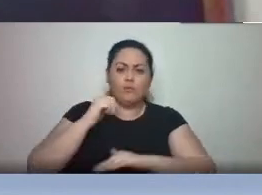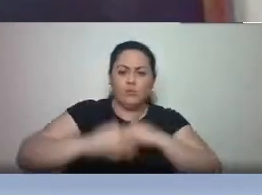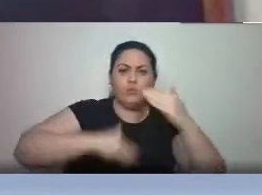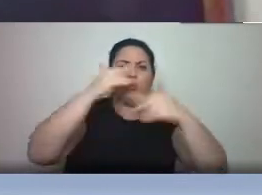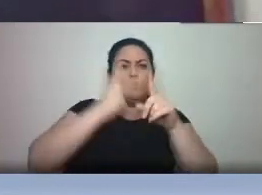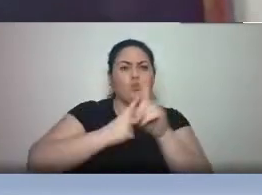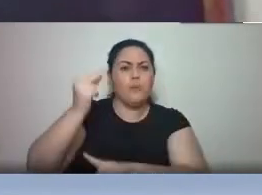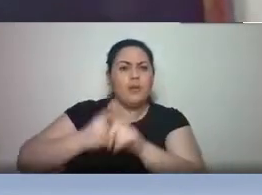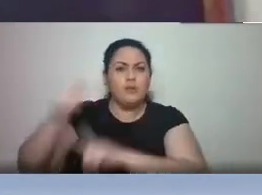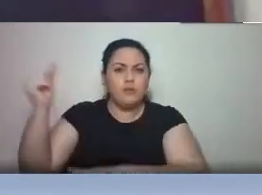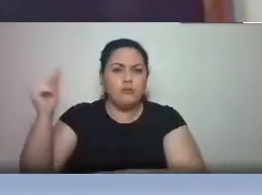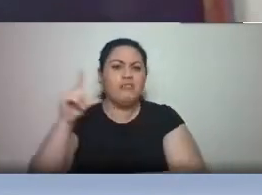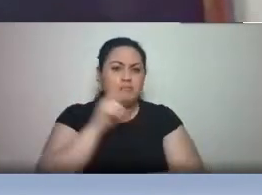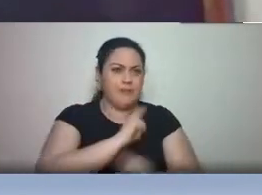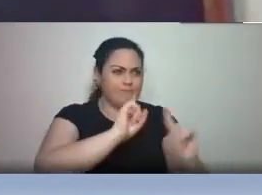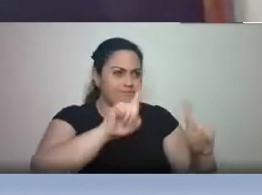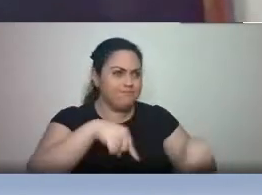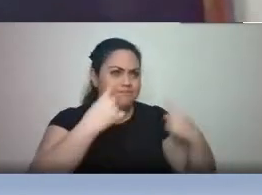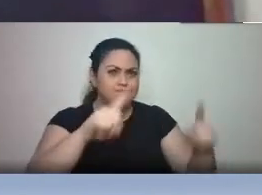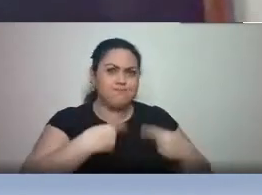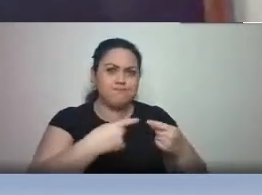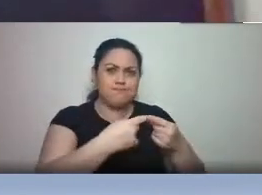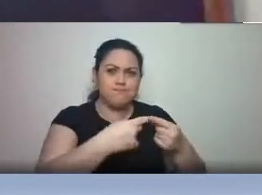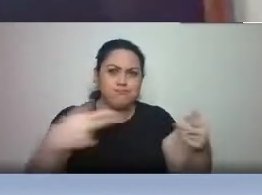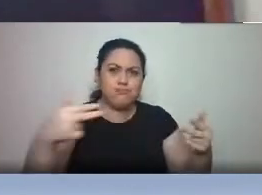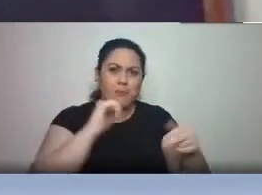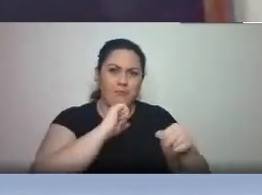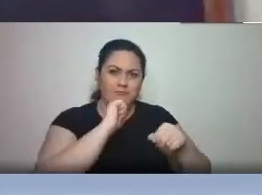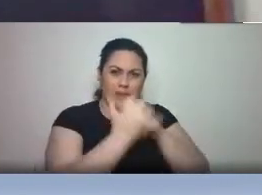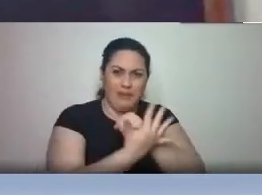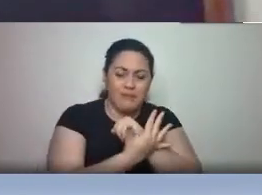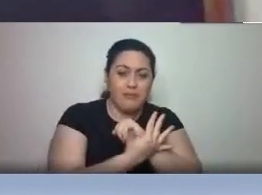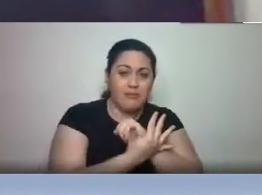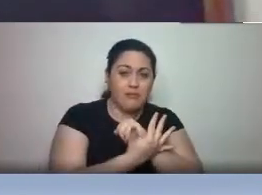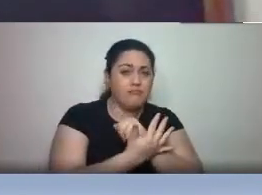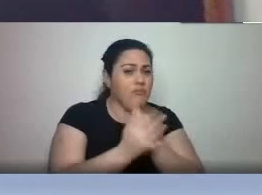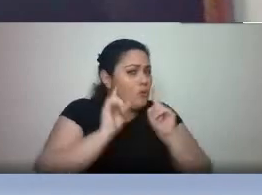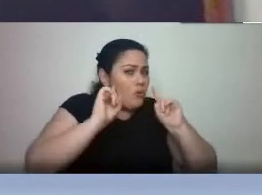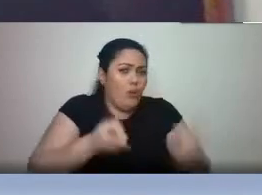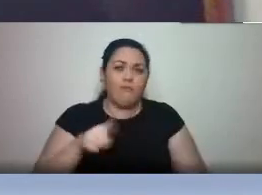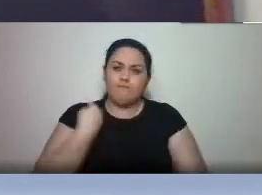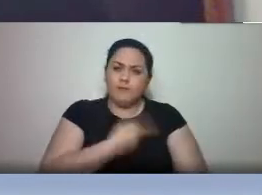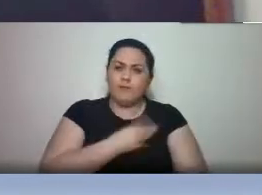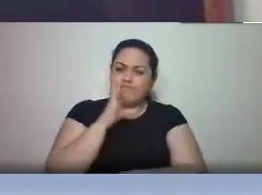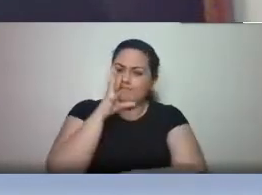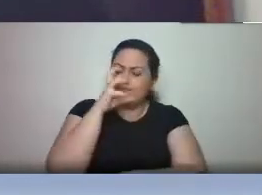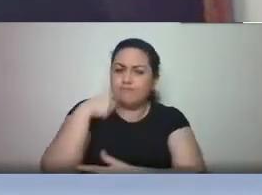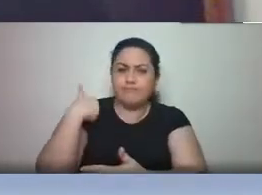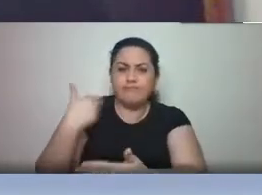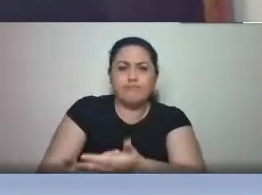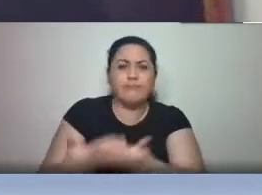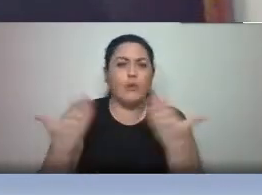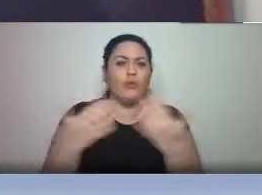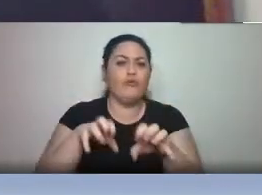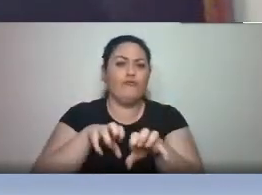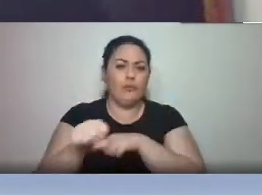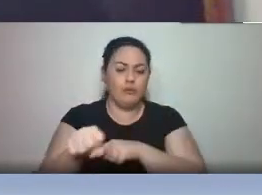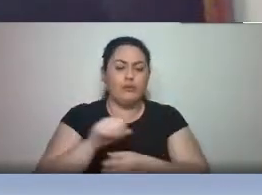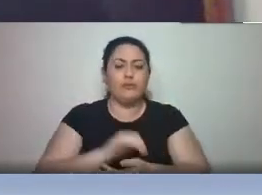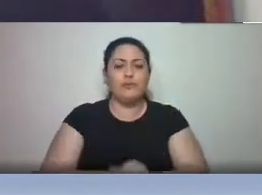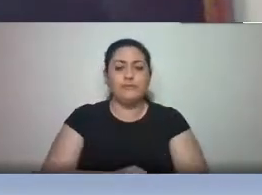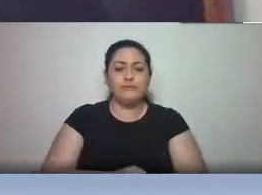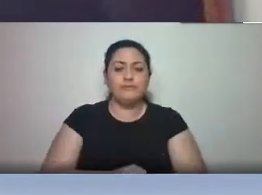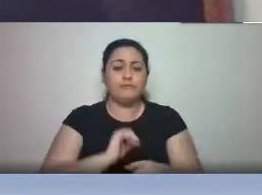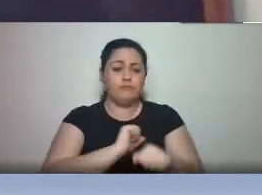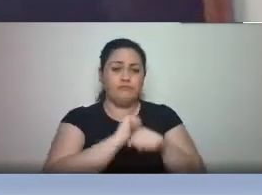de adversidades impostas pela pandemia, chegamos à formatura desta turma. A pandemia tem sido o cenário